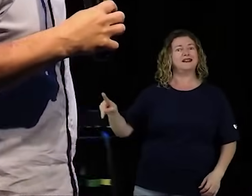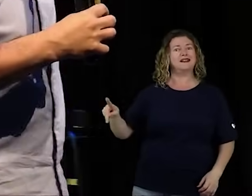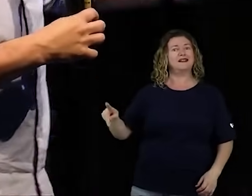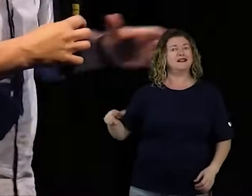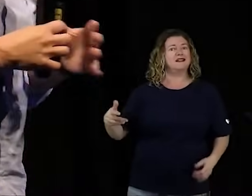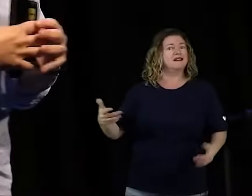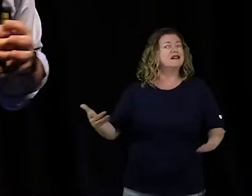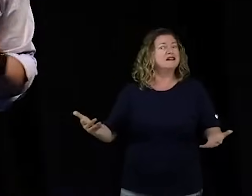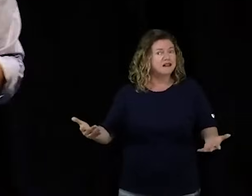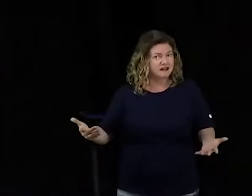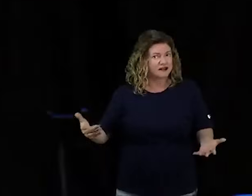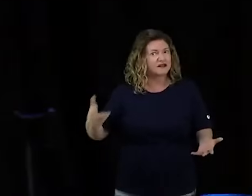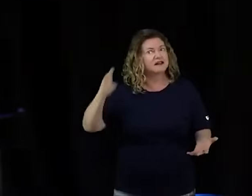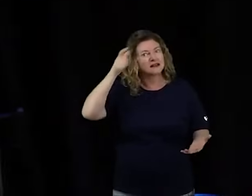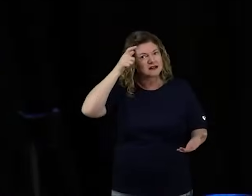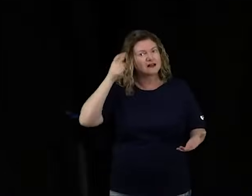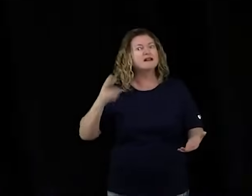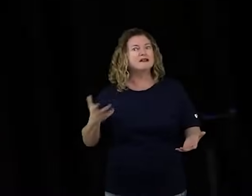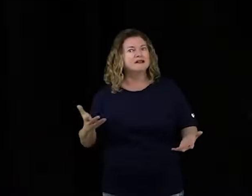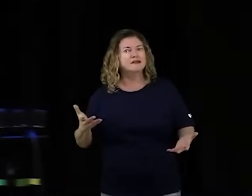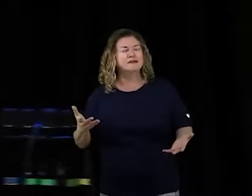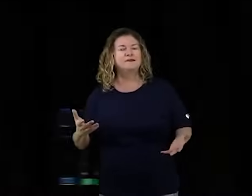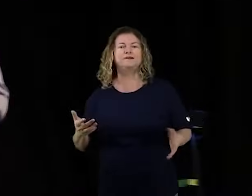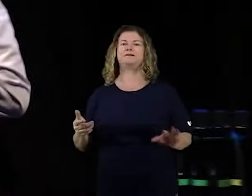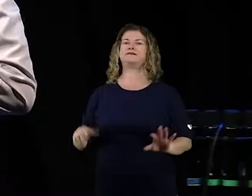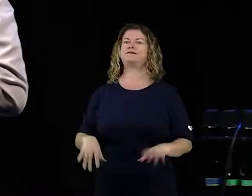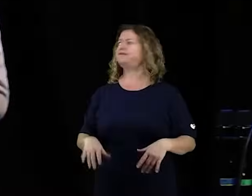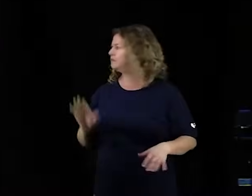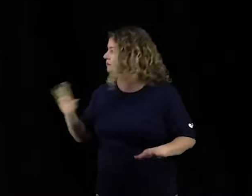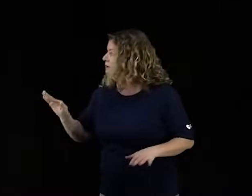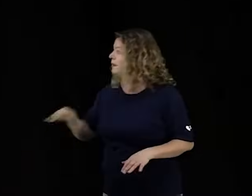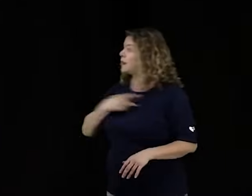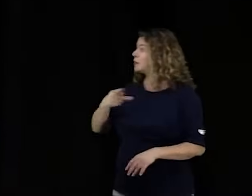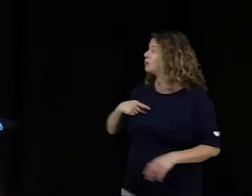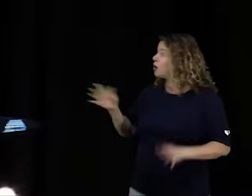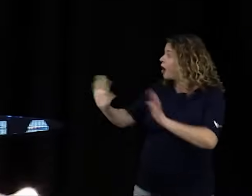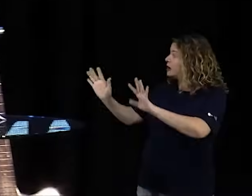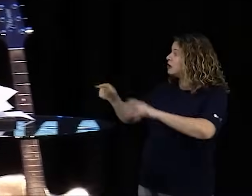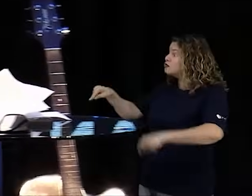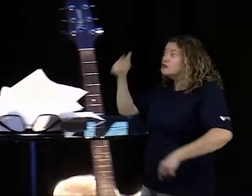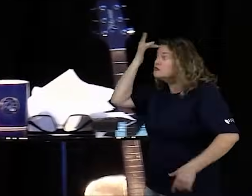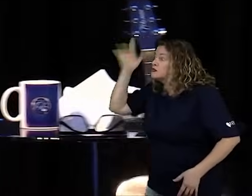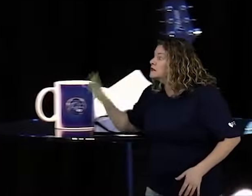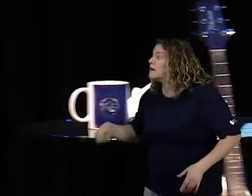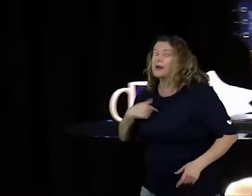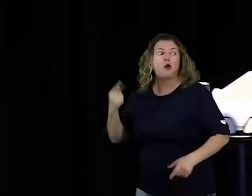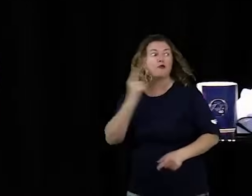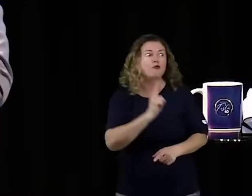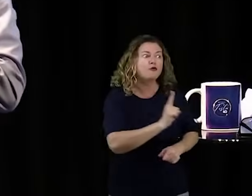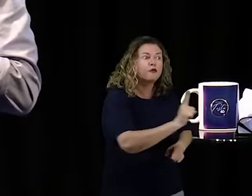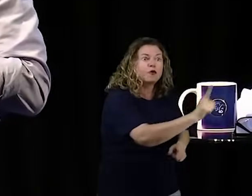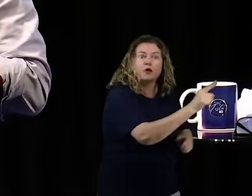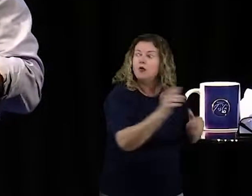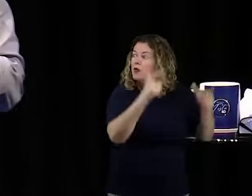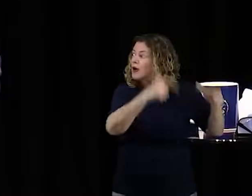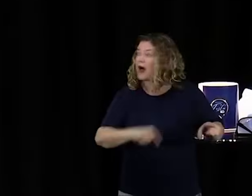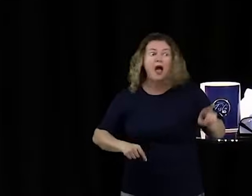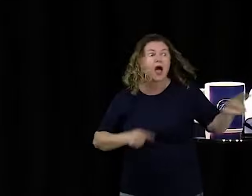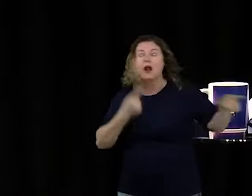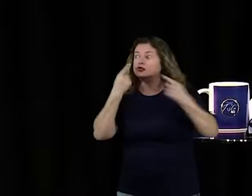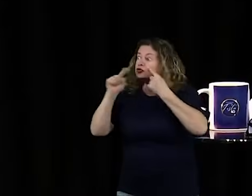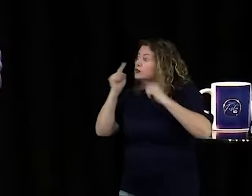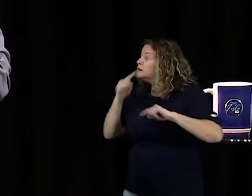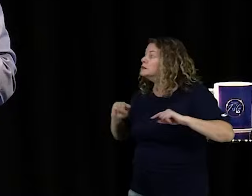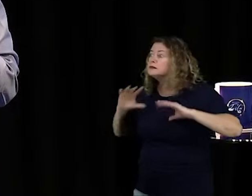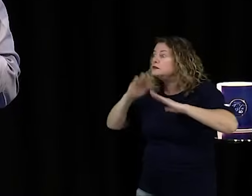adivinhar não pastor foi num lugar ele adivinhou tudo na minha vida preste atenção nisso quem conhece o